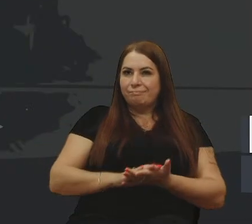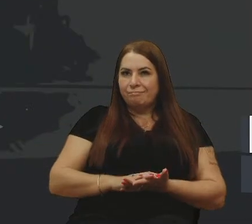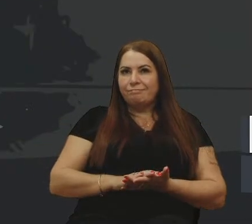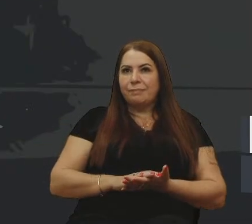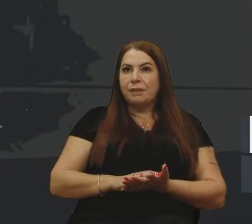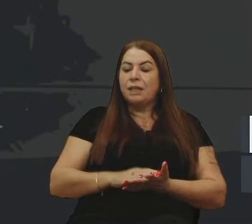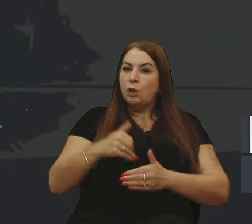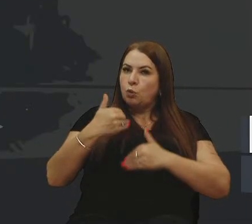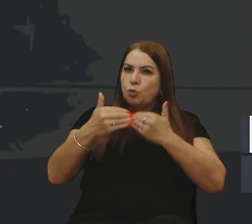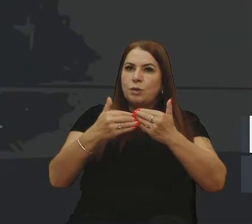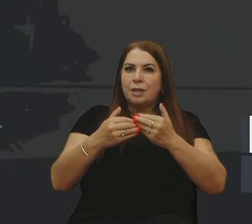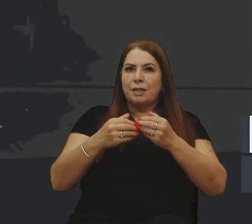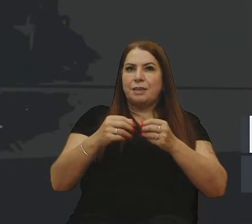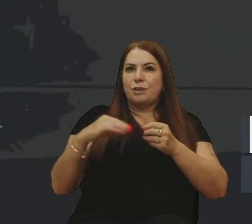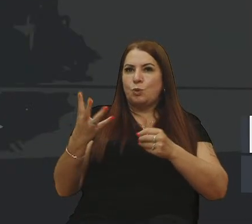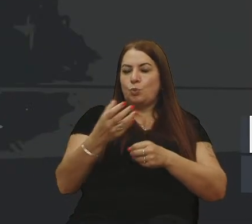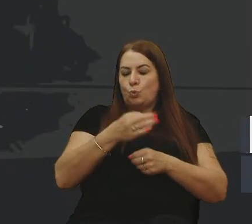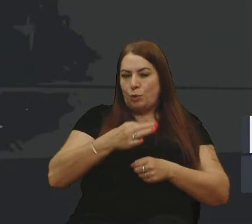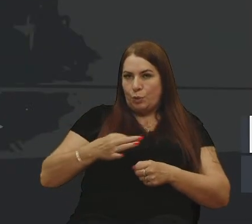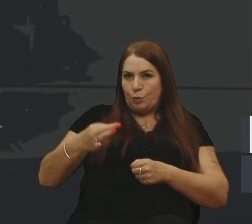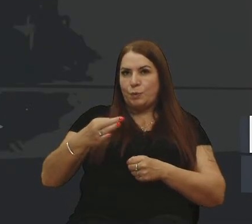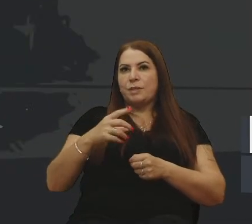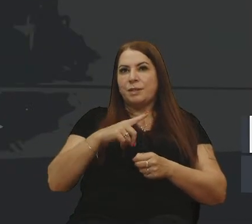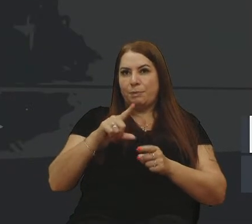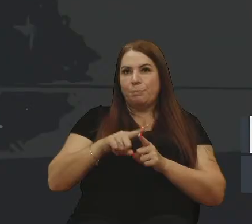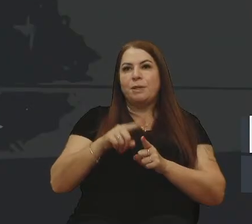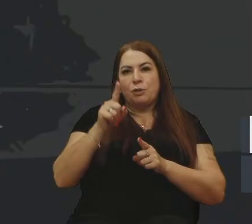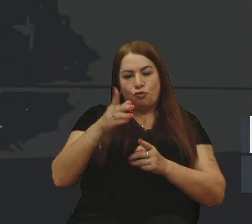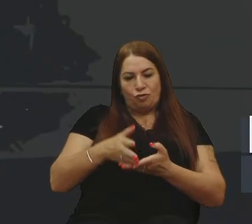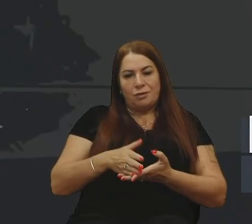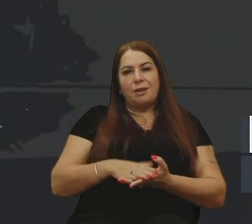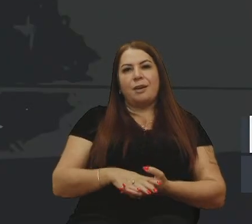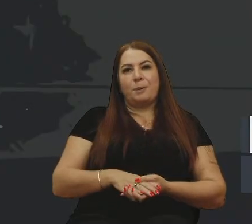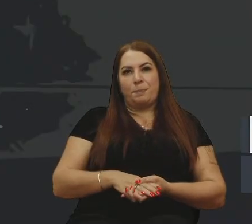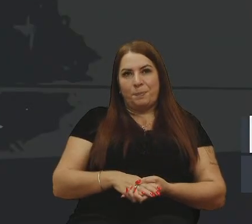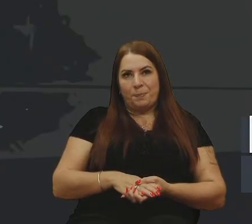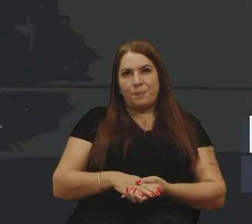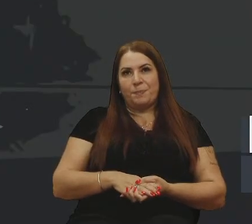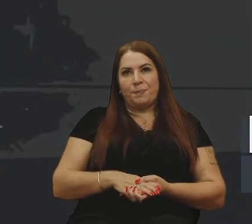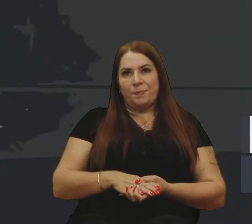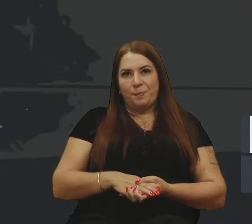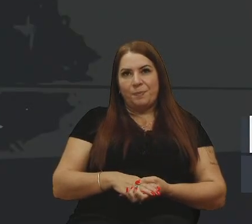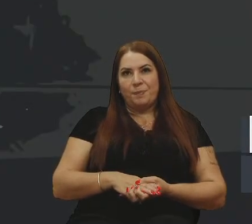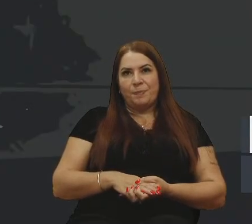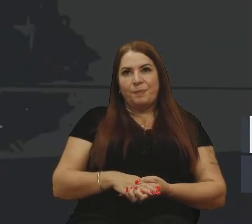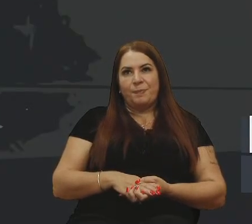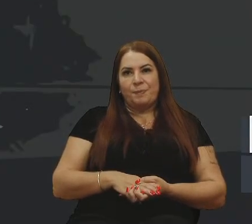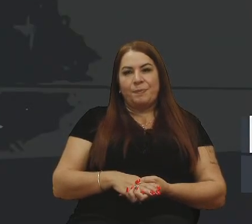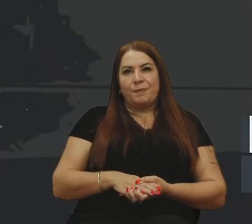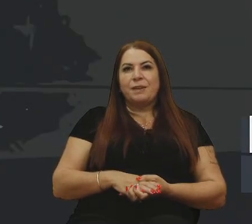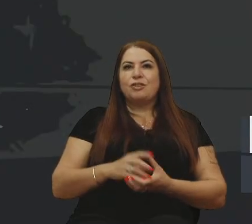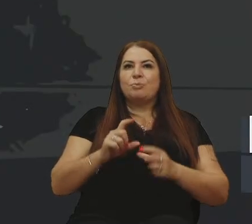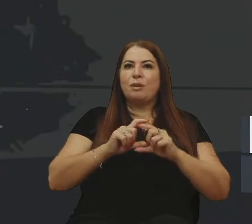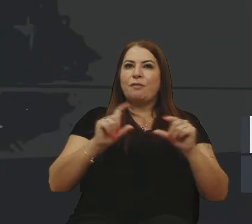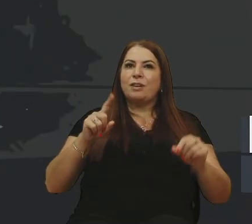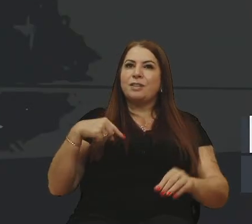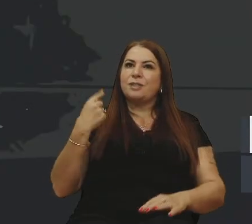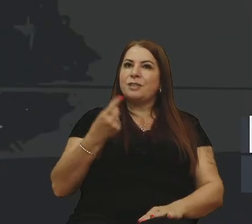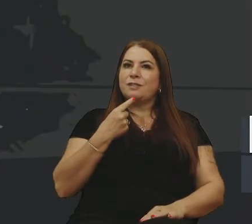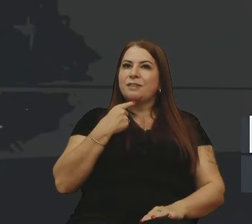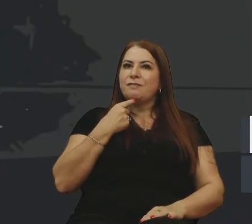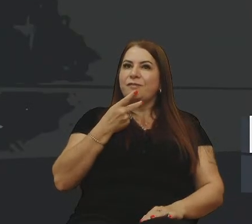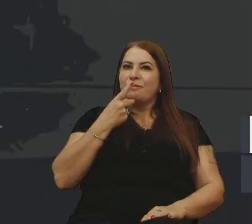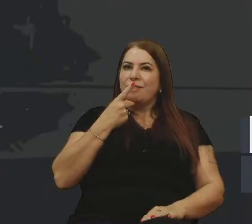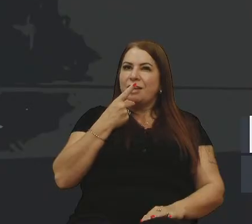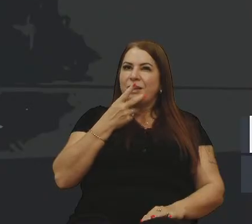na jornada Tudo em Grãos, a gente também... Pode passar. A gente também passou por isso. E a gente tinha uma frase que era nossa, né? Dizia assim, quando a gente